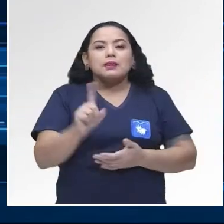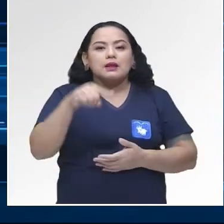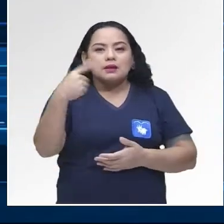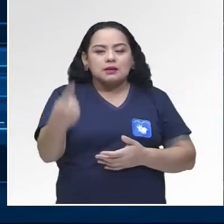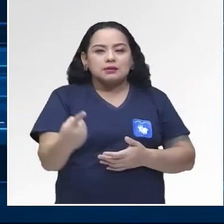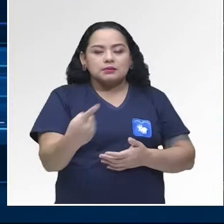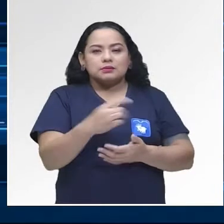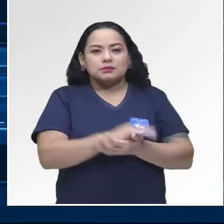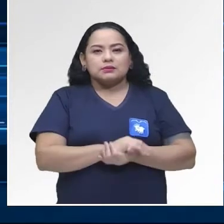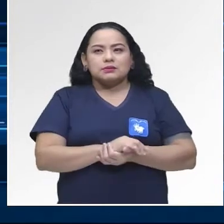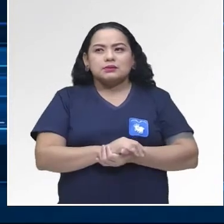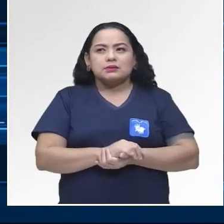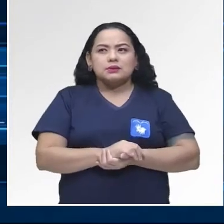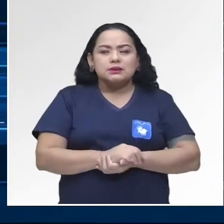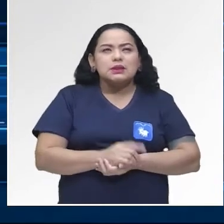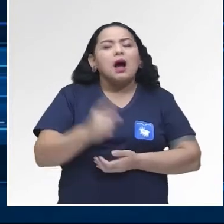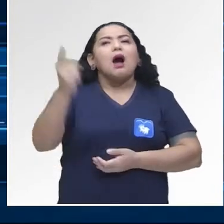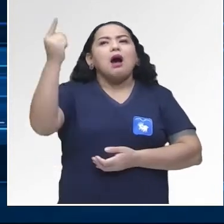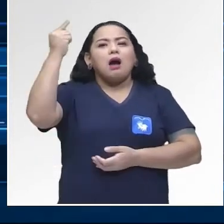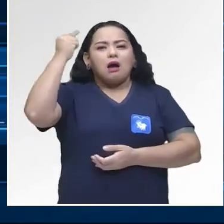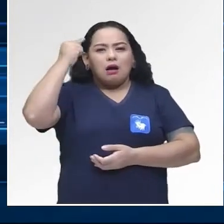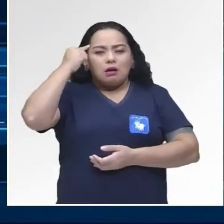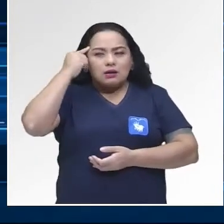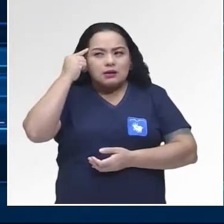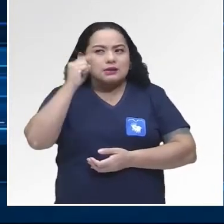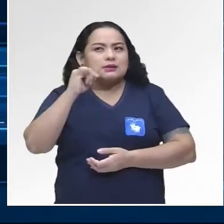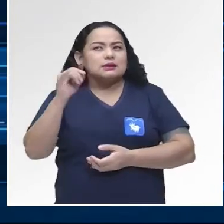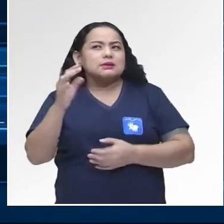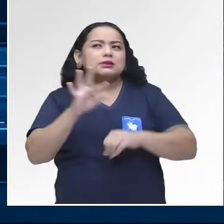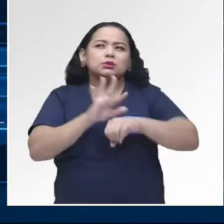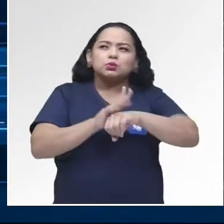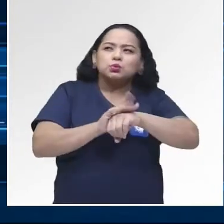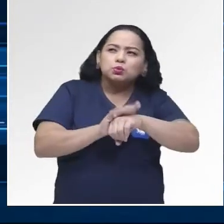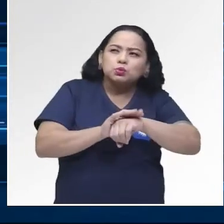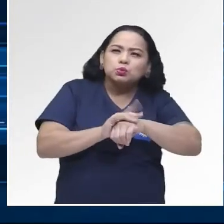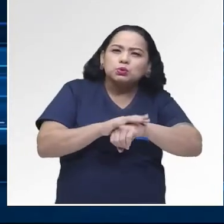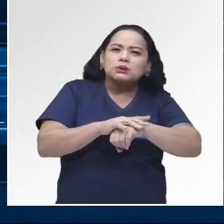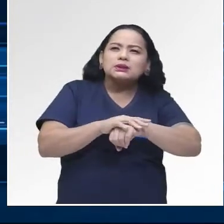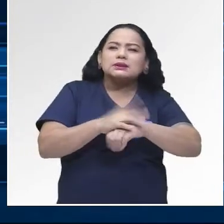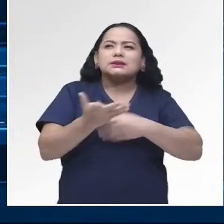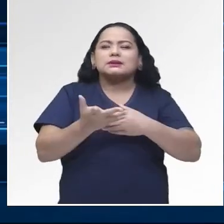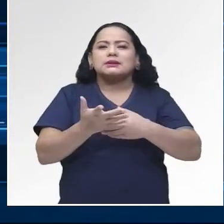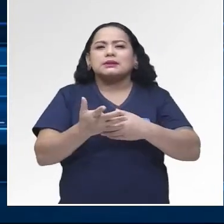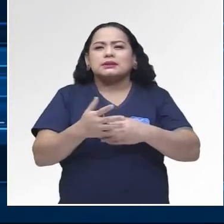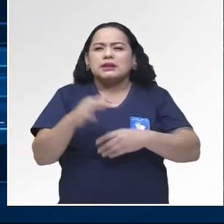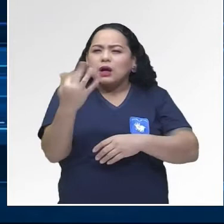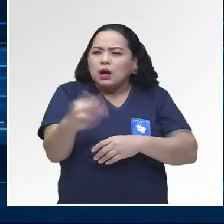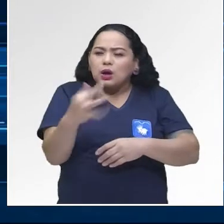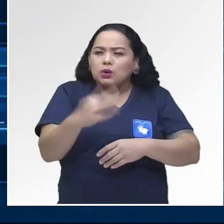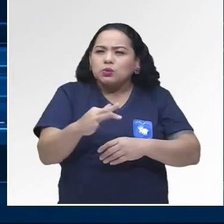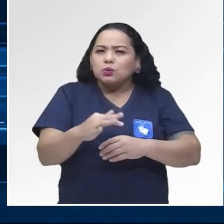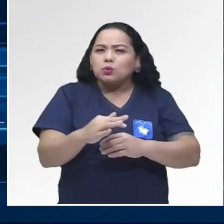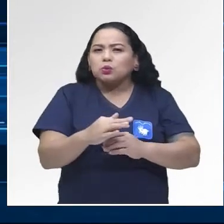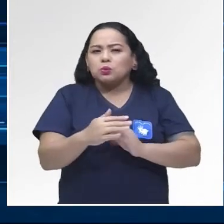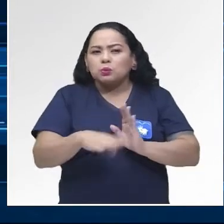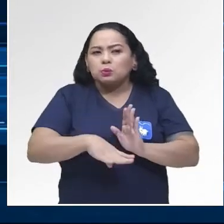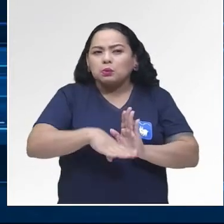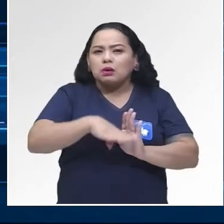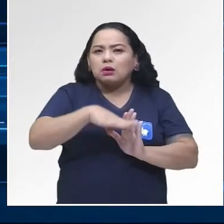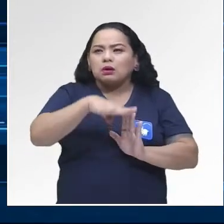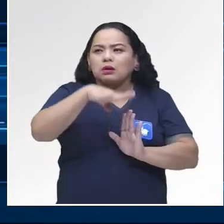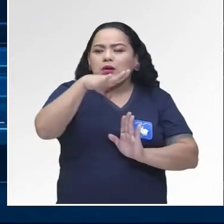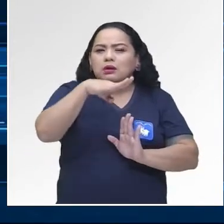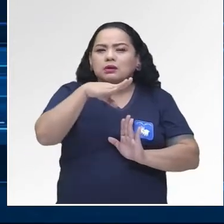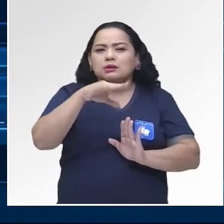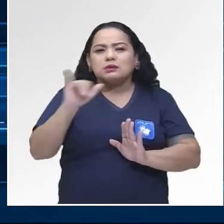Depois é que ela vai pensar se aquela doença aumentar, se aquela dor de barriga aumentar, se